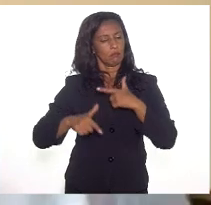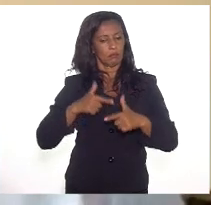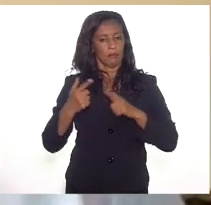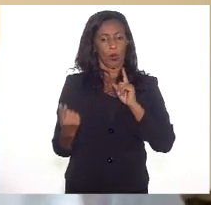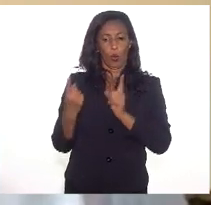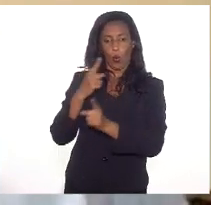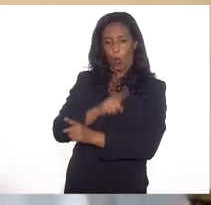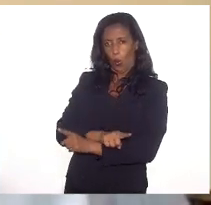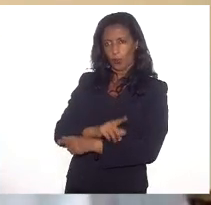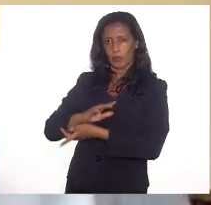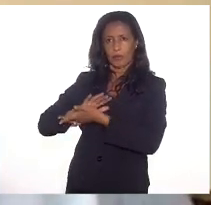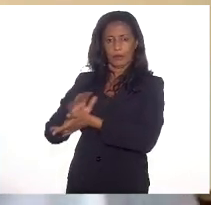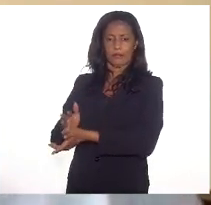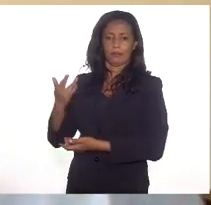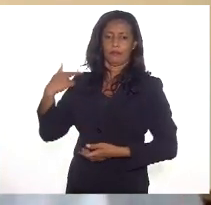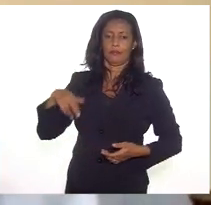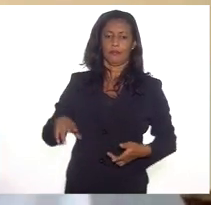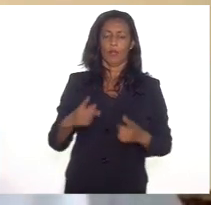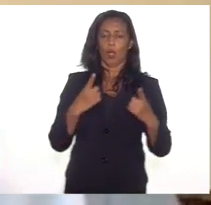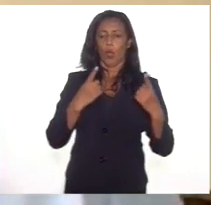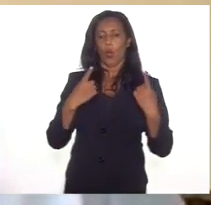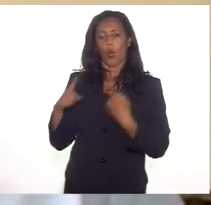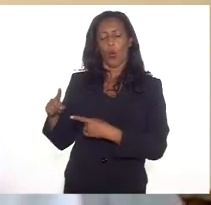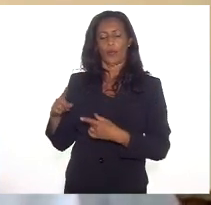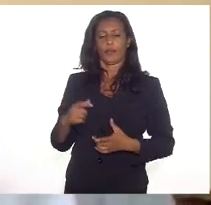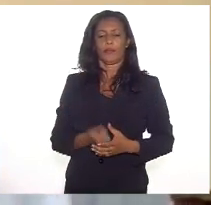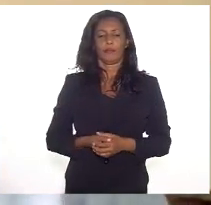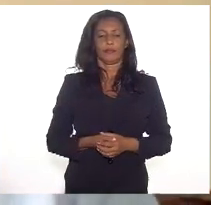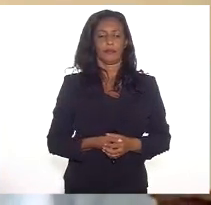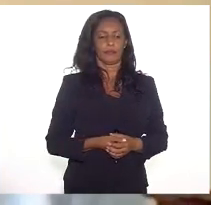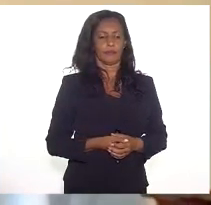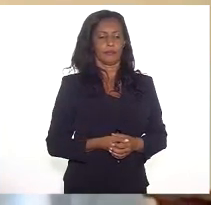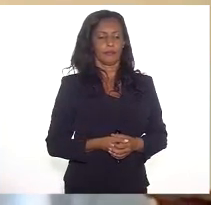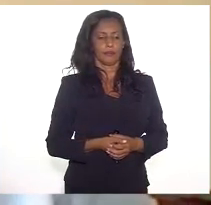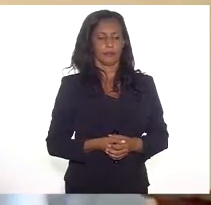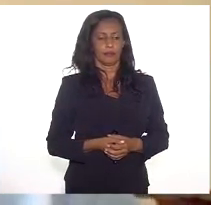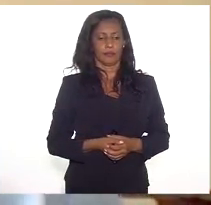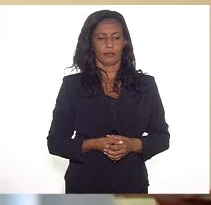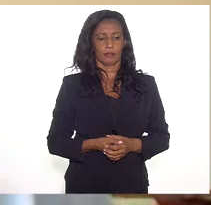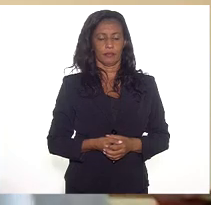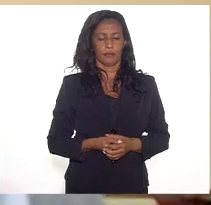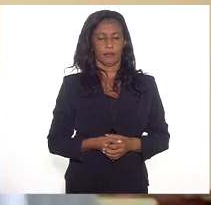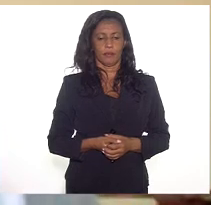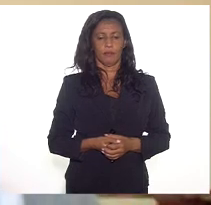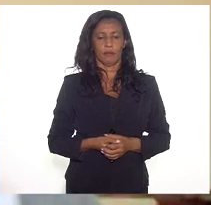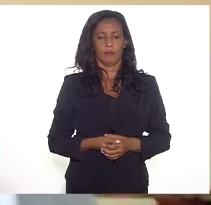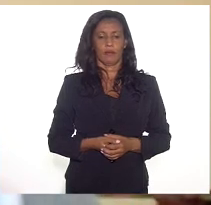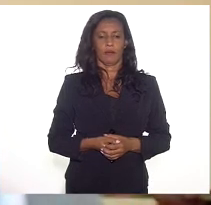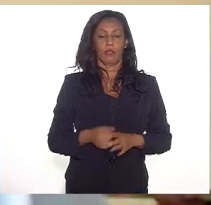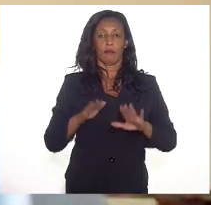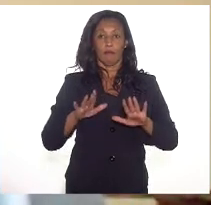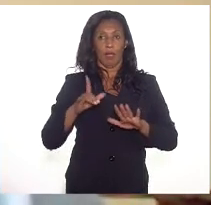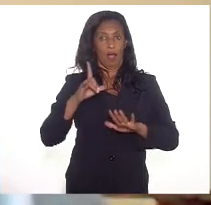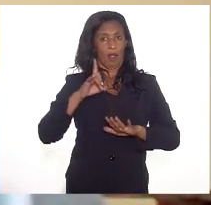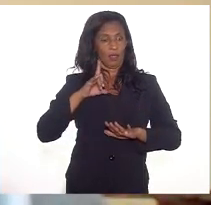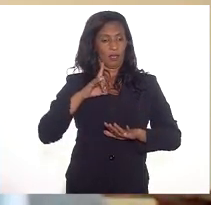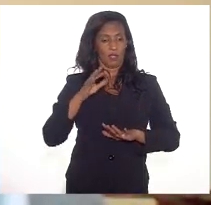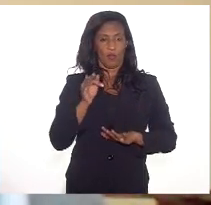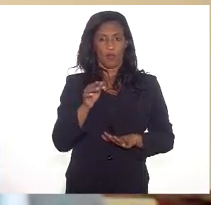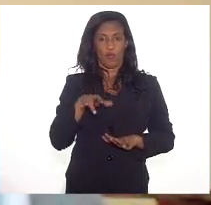contra o racismo religioso, contra a intolerância religiosa. A intolerância religiosa ela tem sido o pano de